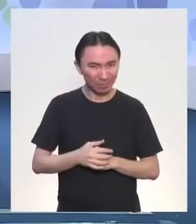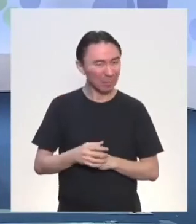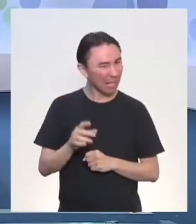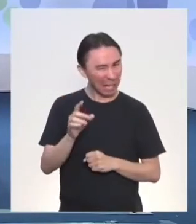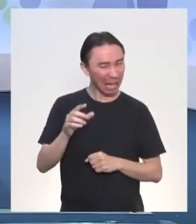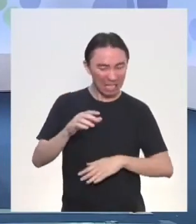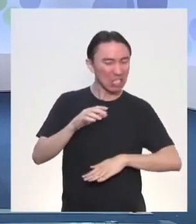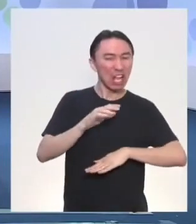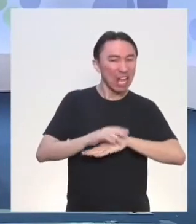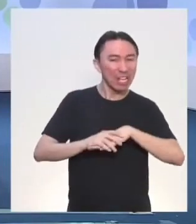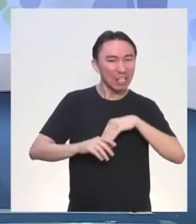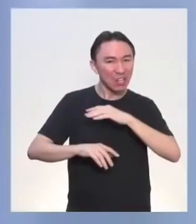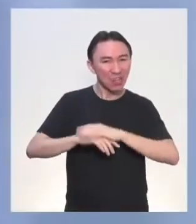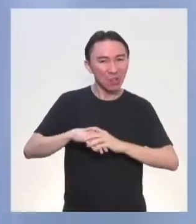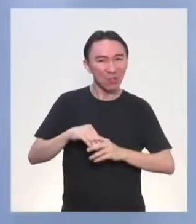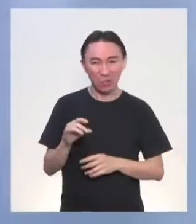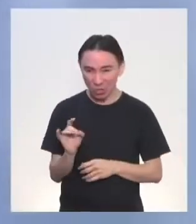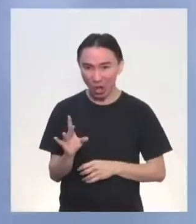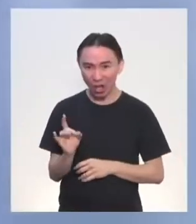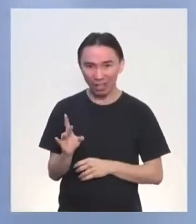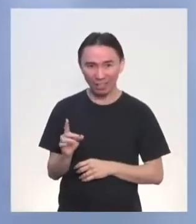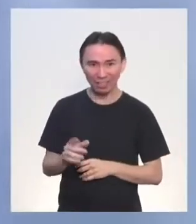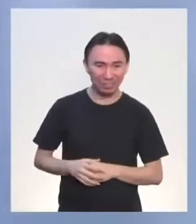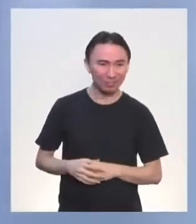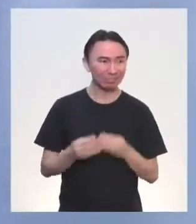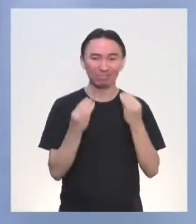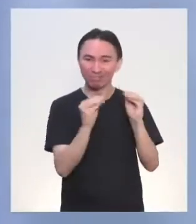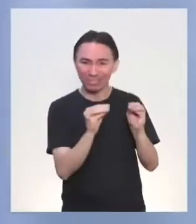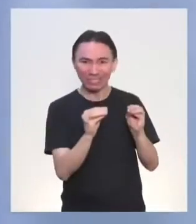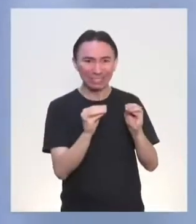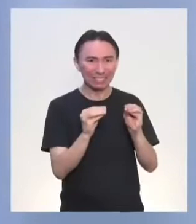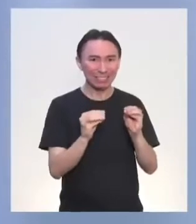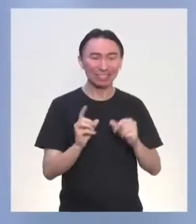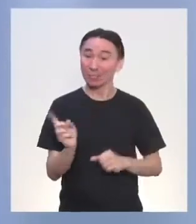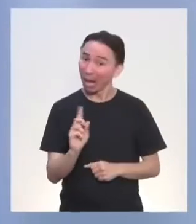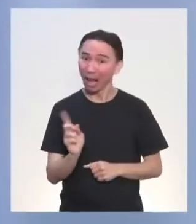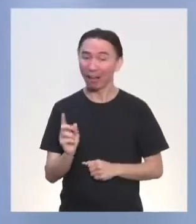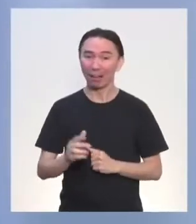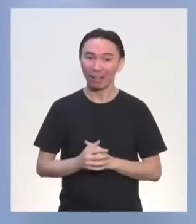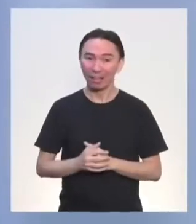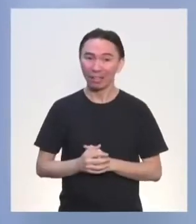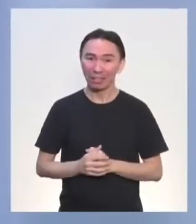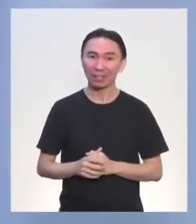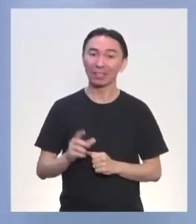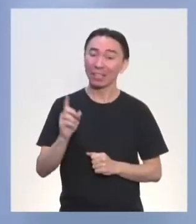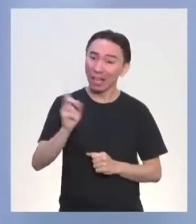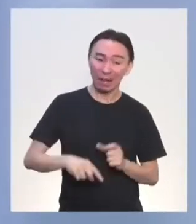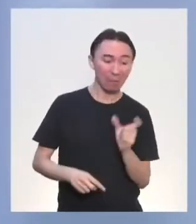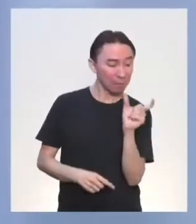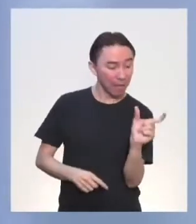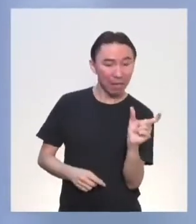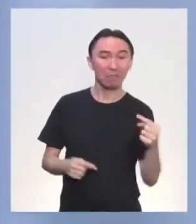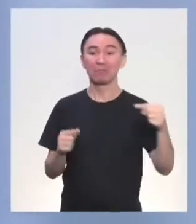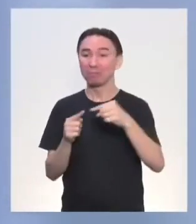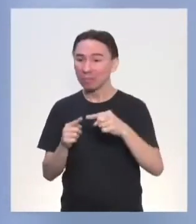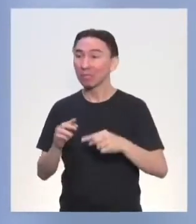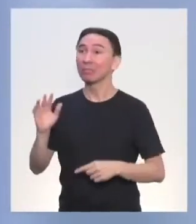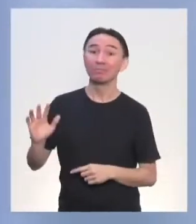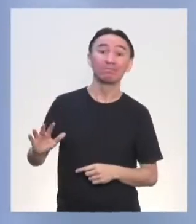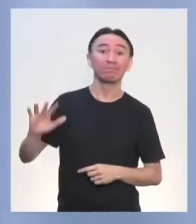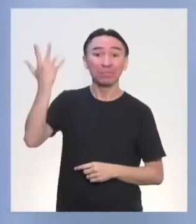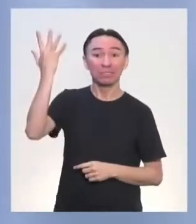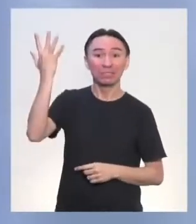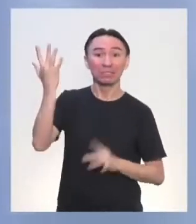ação só. Era exatamente isso que eu não queria. Eu não sei por que está ação aqui, ó. Palavra que expressa fato, acontecimento. Dá